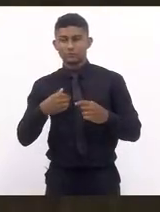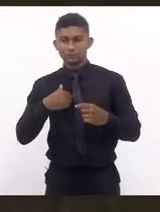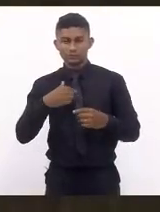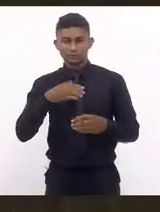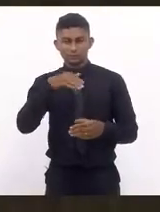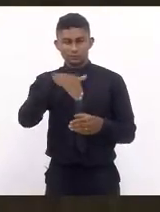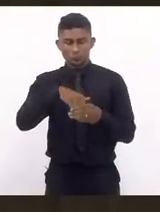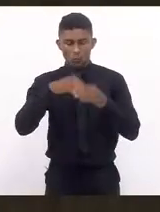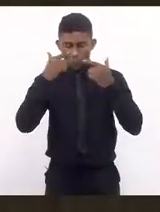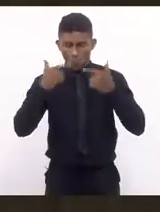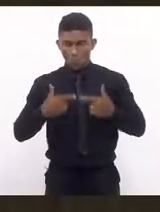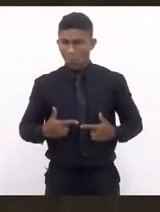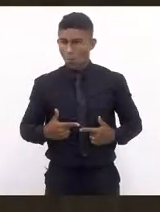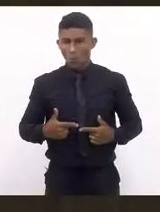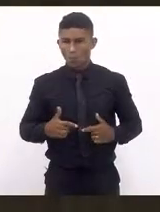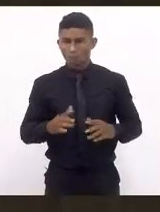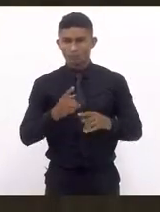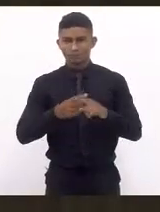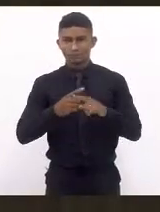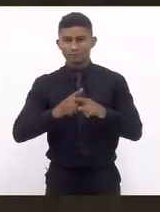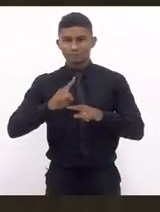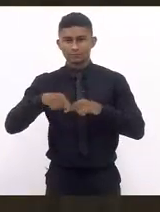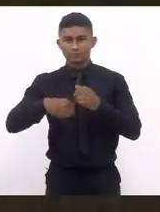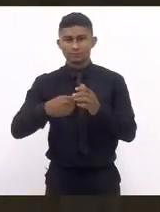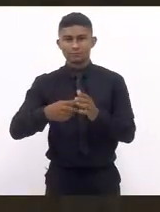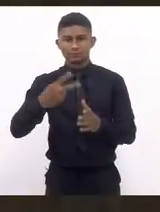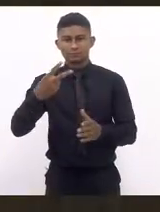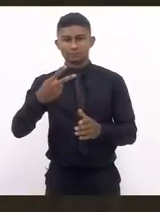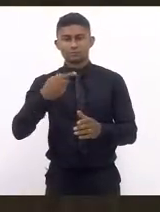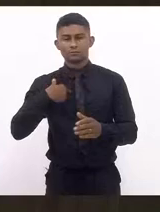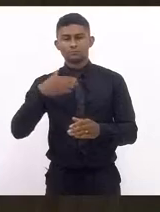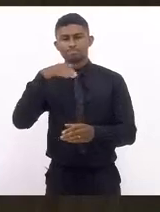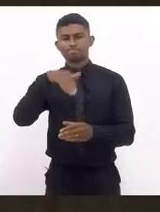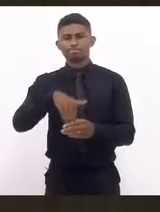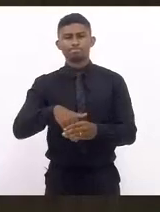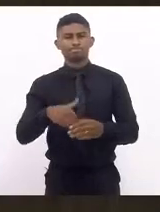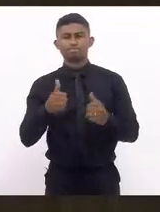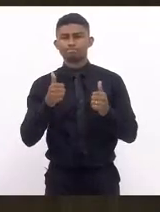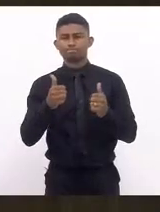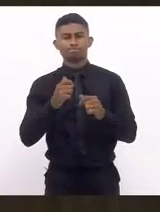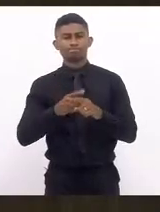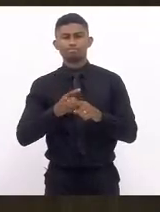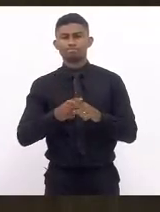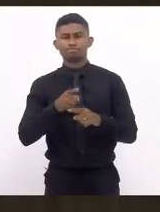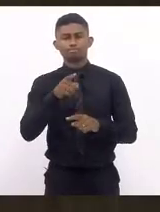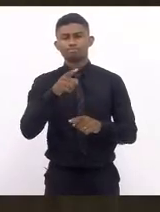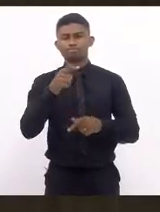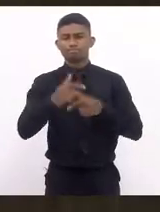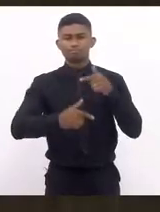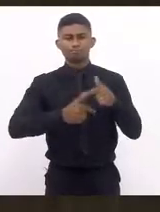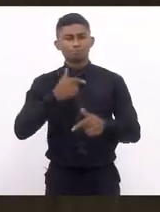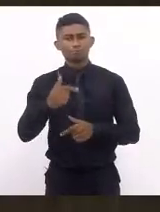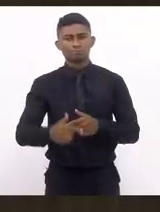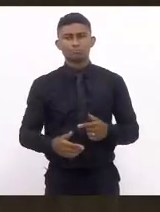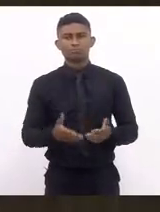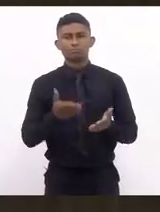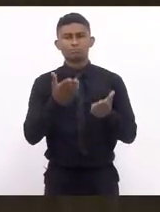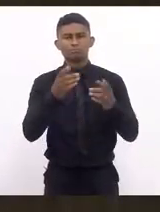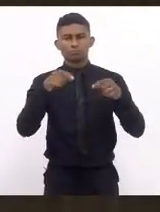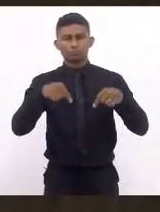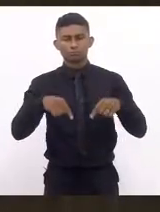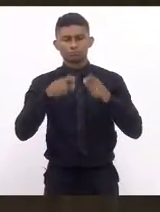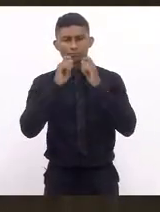abstenção porque eu voltei na segunda vez com maior tranquilidade pelo seu trabalho pela forma como o seu